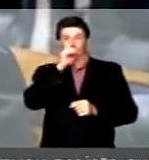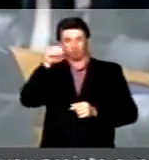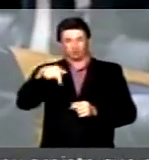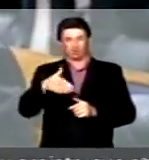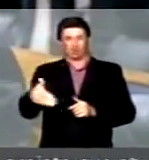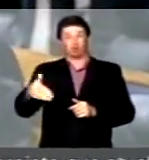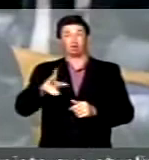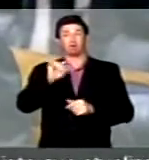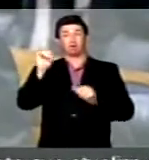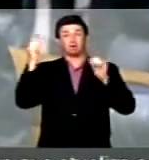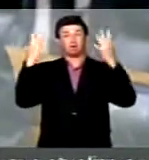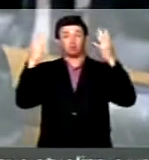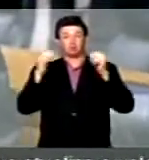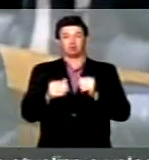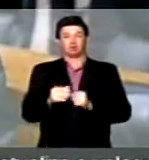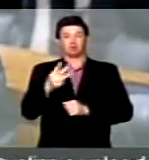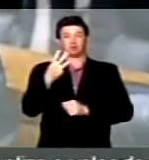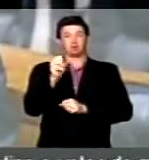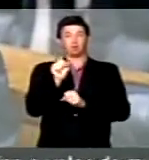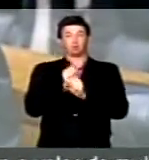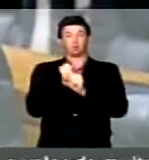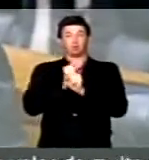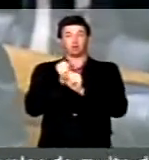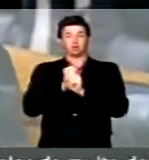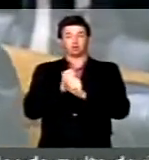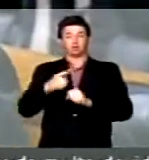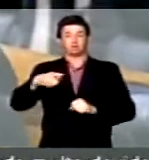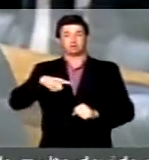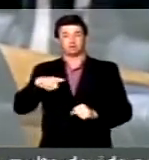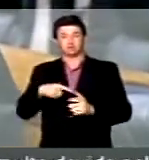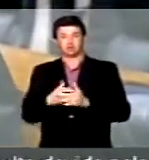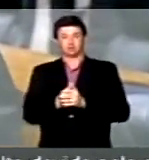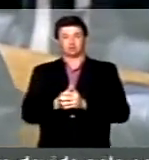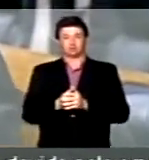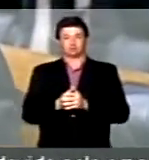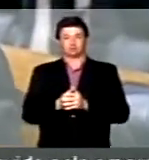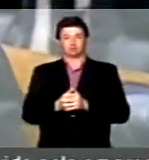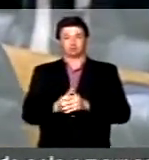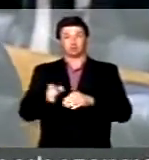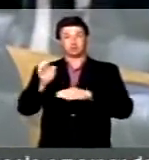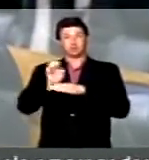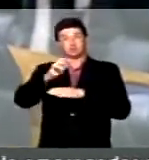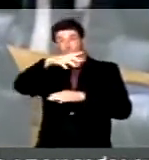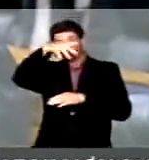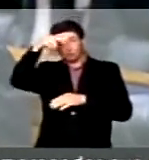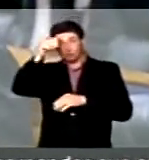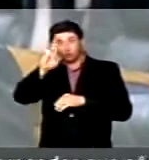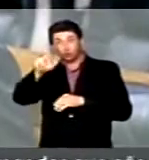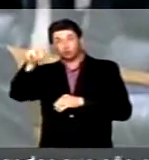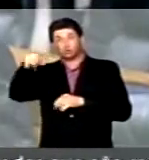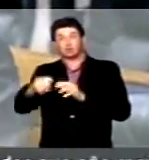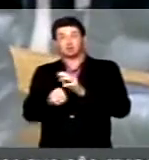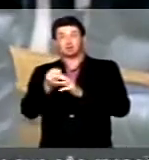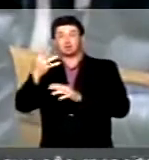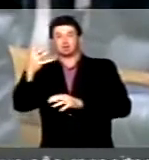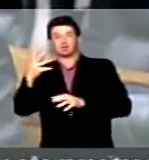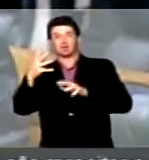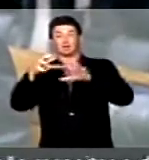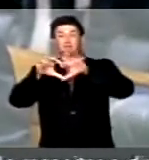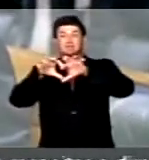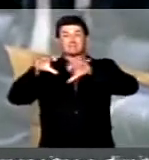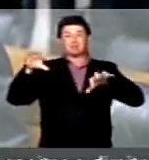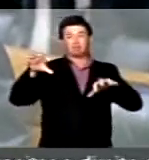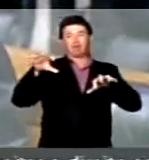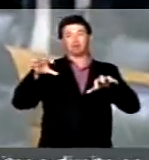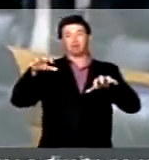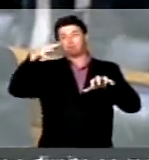domingo, comemorará 38 anos de existência. O estado de Mato Grosso do Sul foi criado, desmembrado do